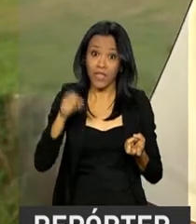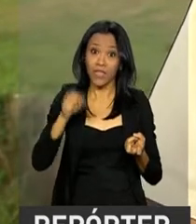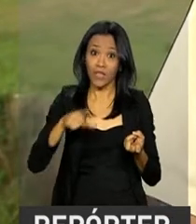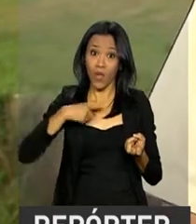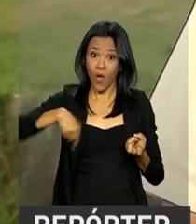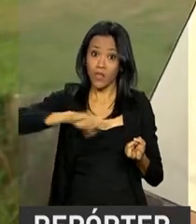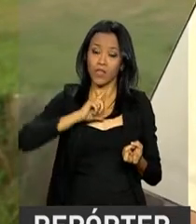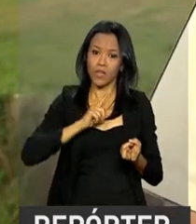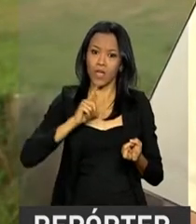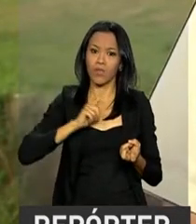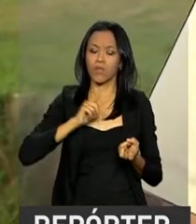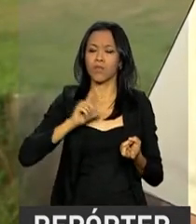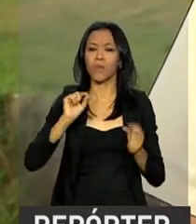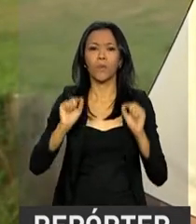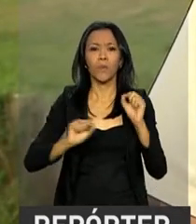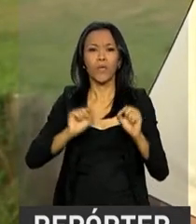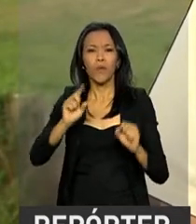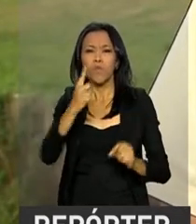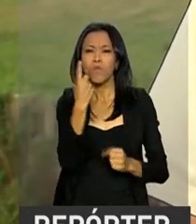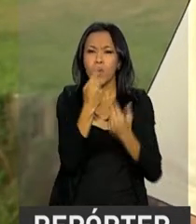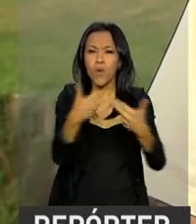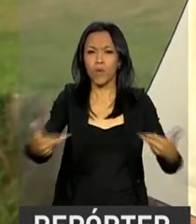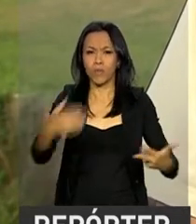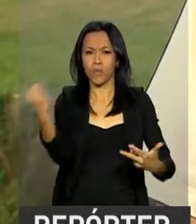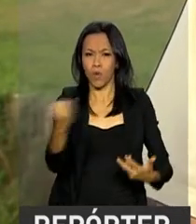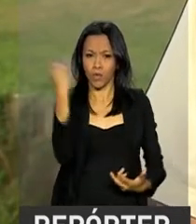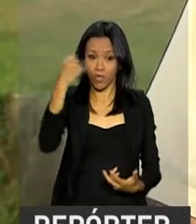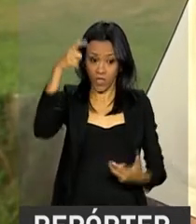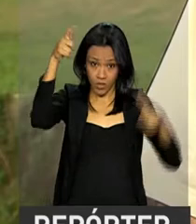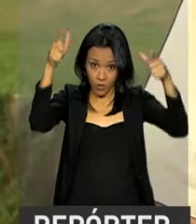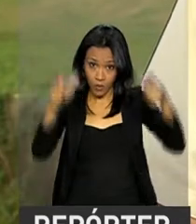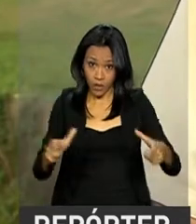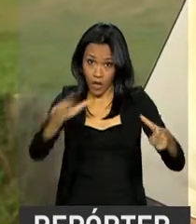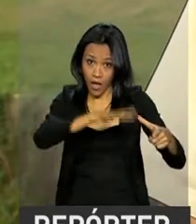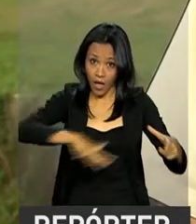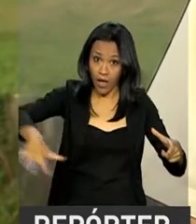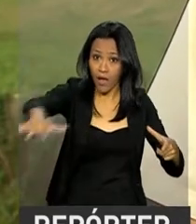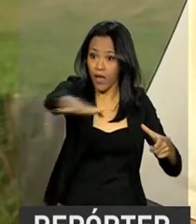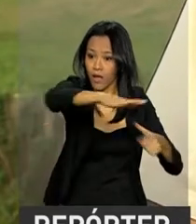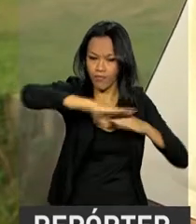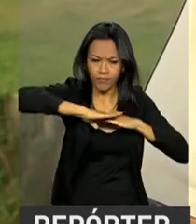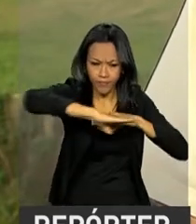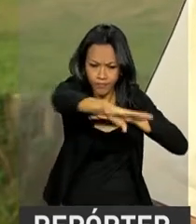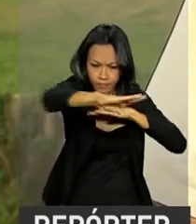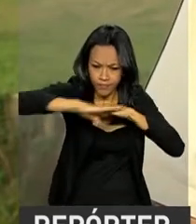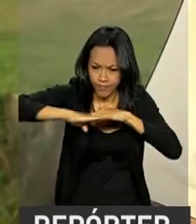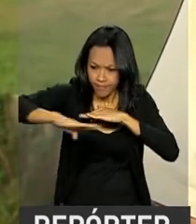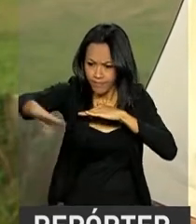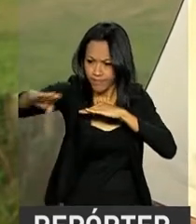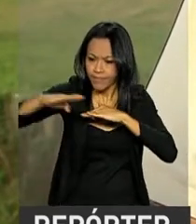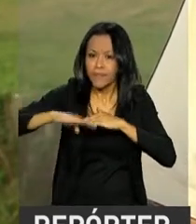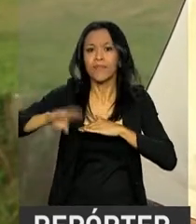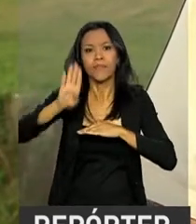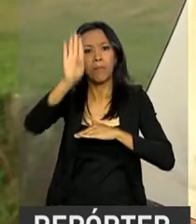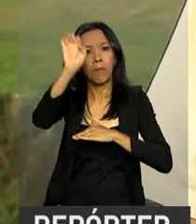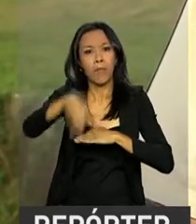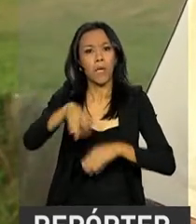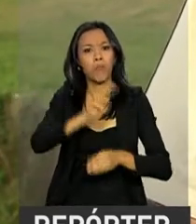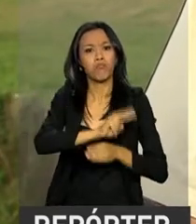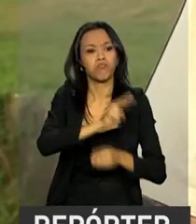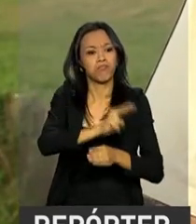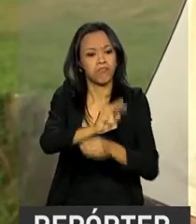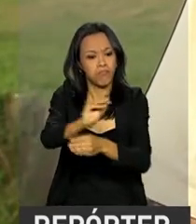temos que você repara uma coisa importante quanto a não emprestar a planície pantaneira está extremamente bem conservada